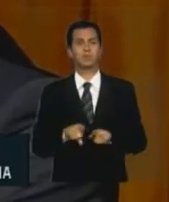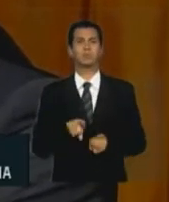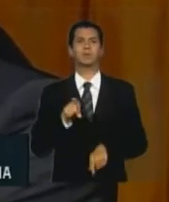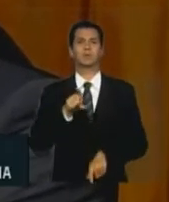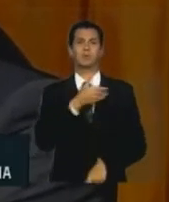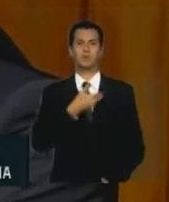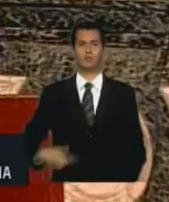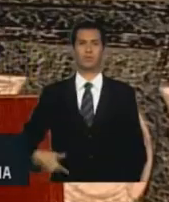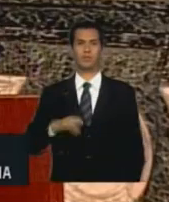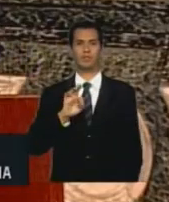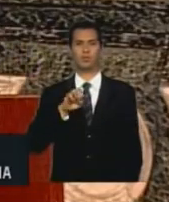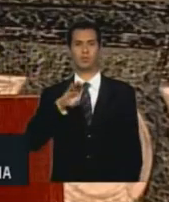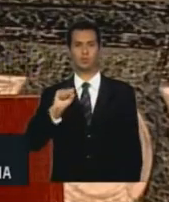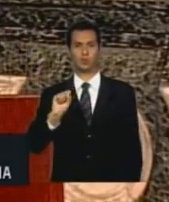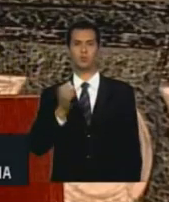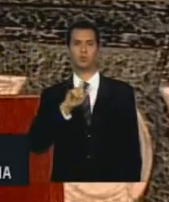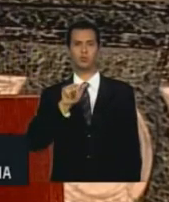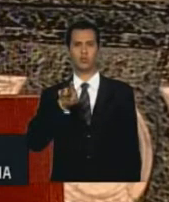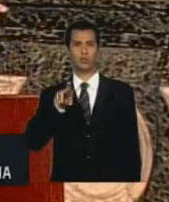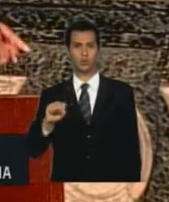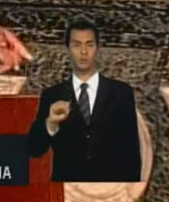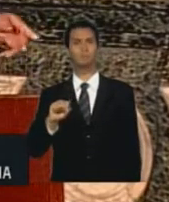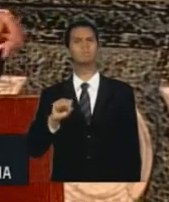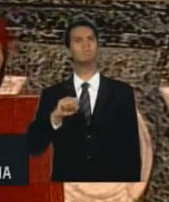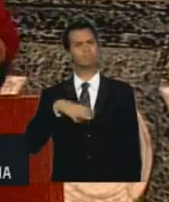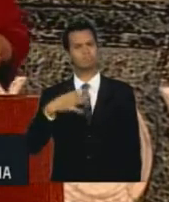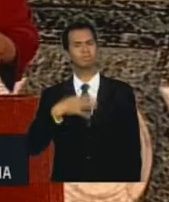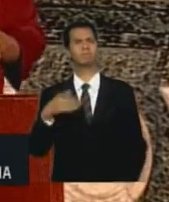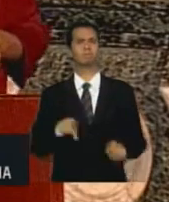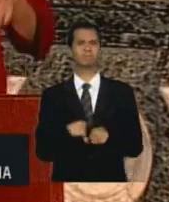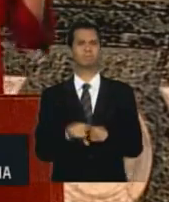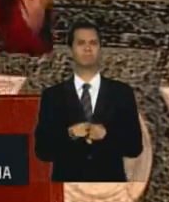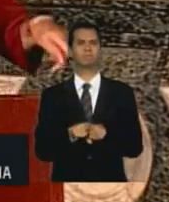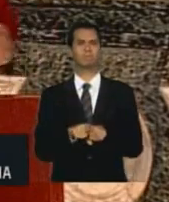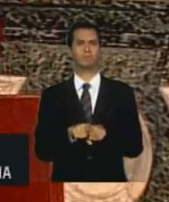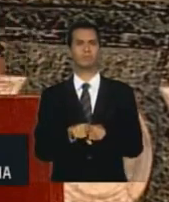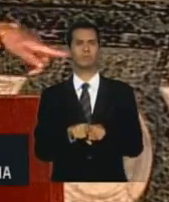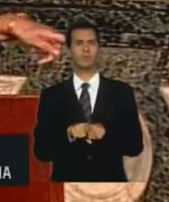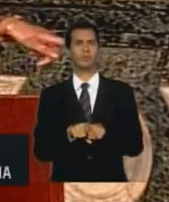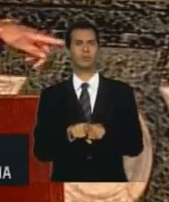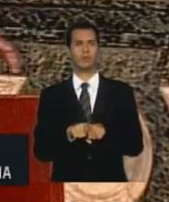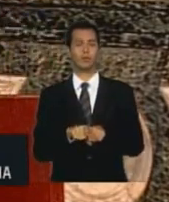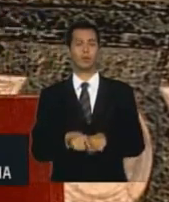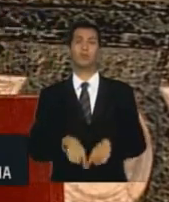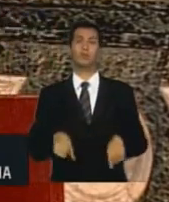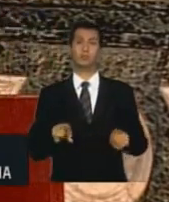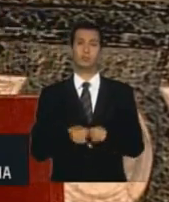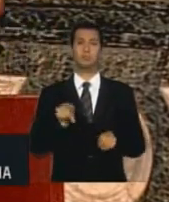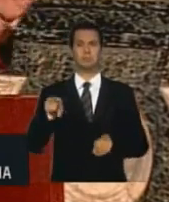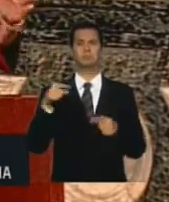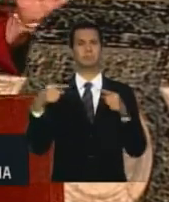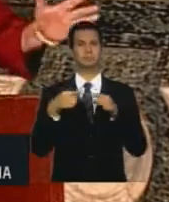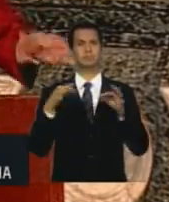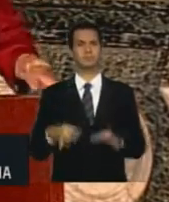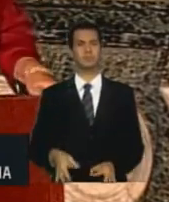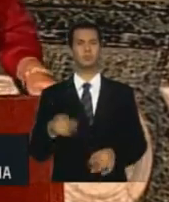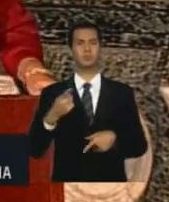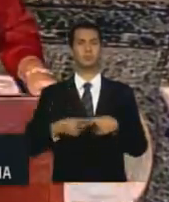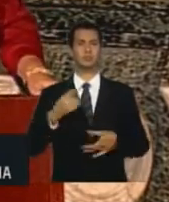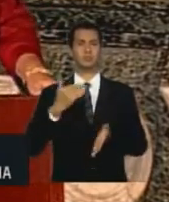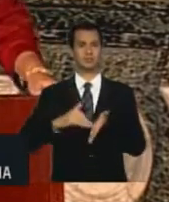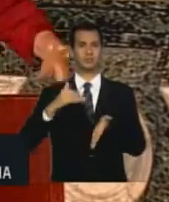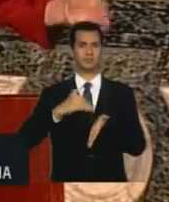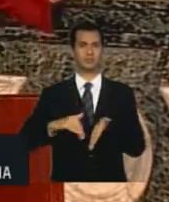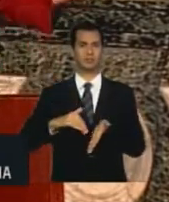pauta. Do governador Tarso Genro, e ele tem razão, do seu secretariado, porque não havia